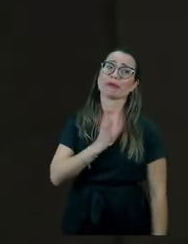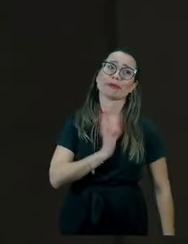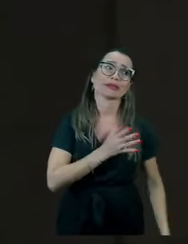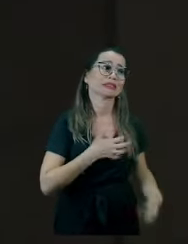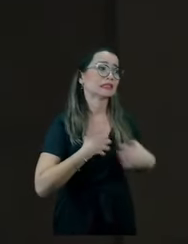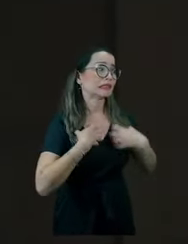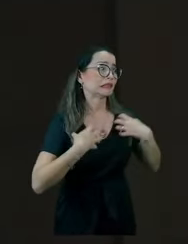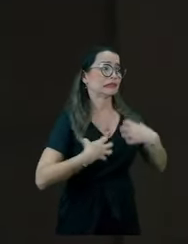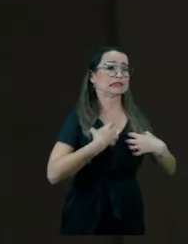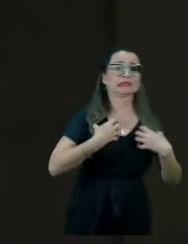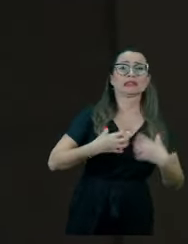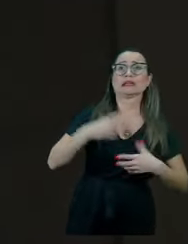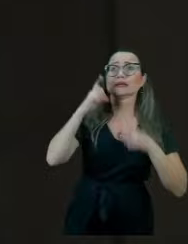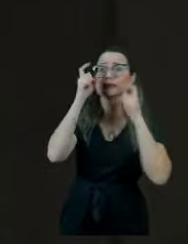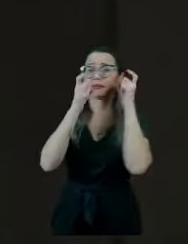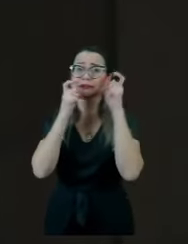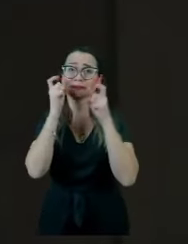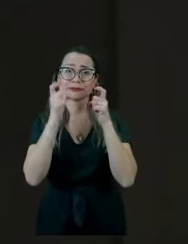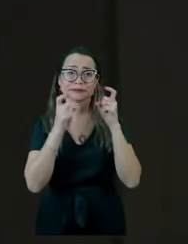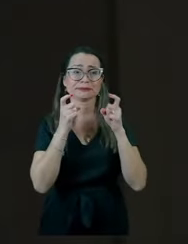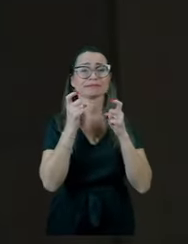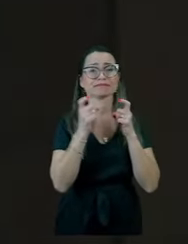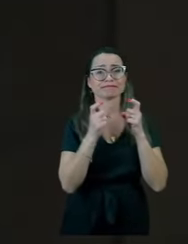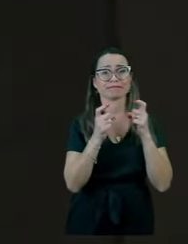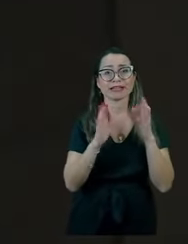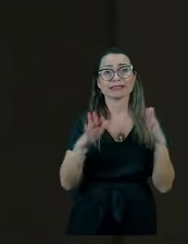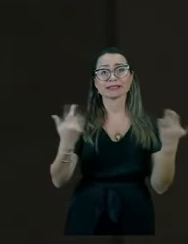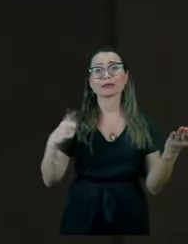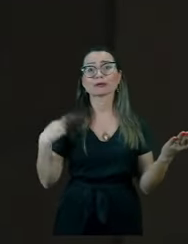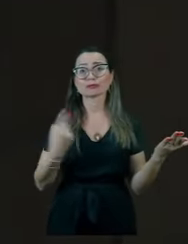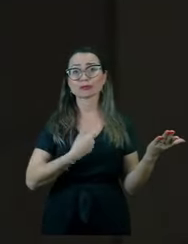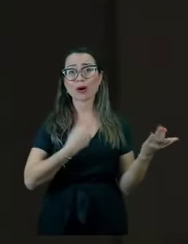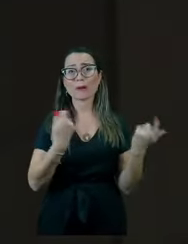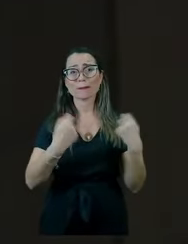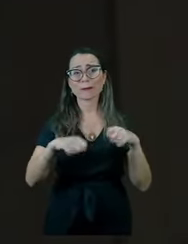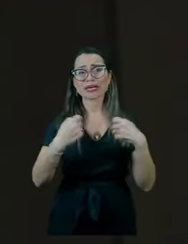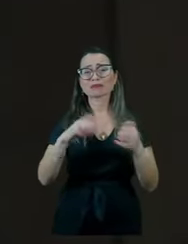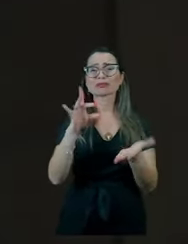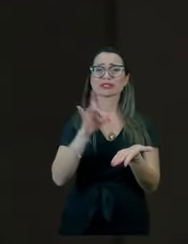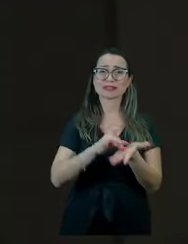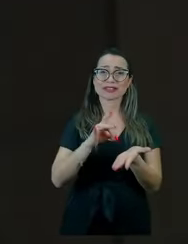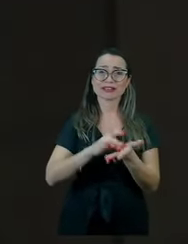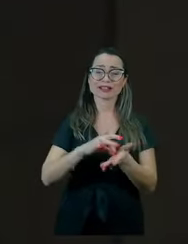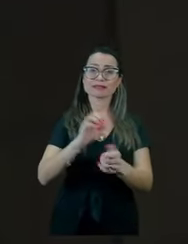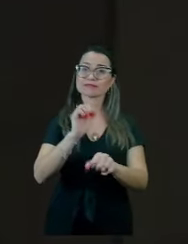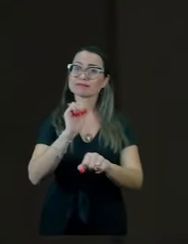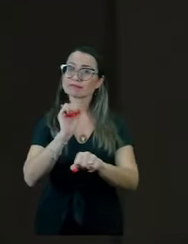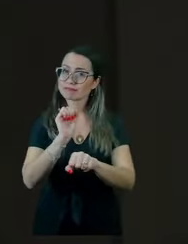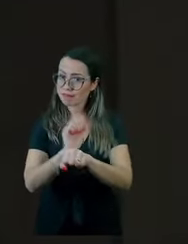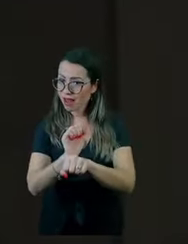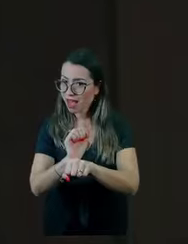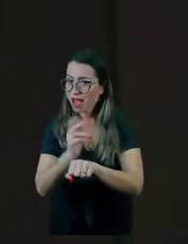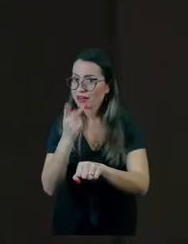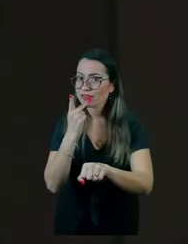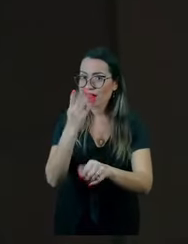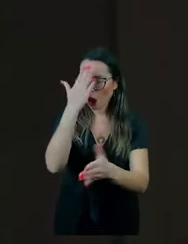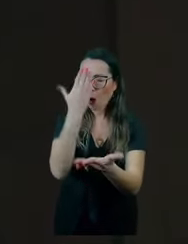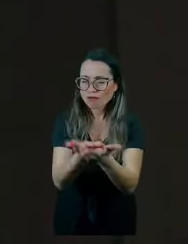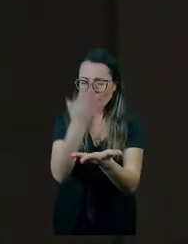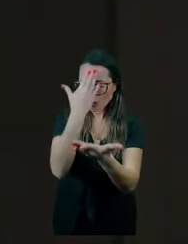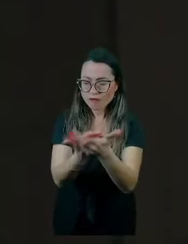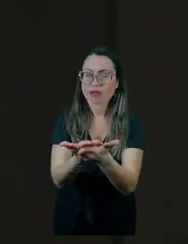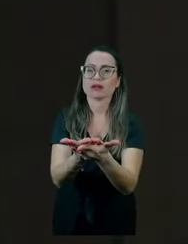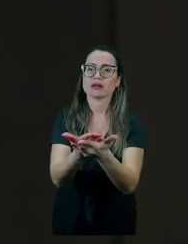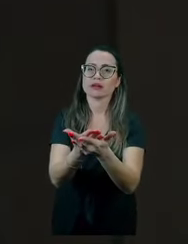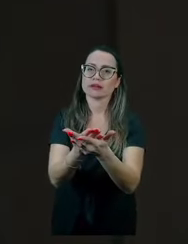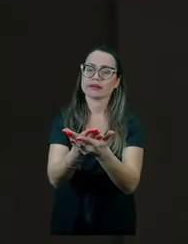ficar ansioso, preocupado. Então nós precisamos realmente parar de falar em confiança e confiar. Nós